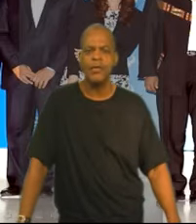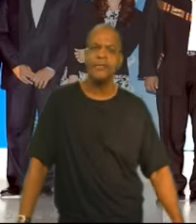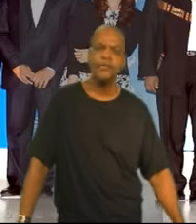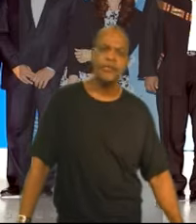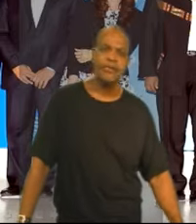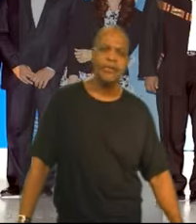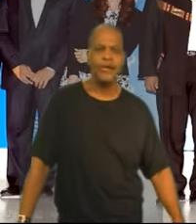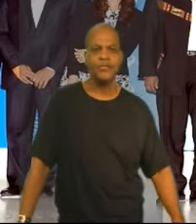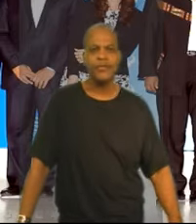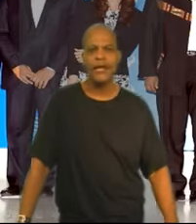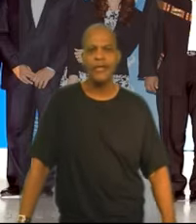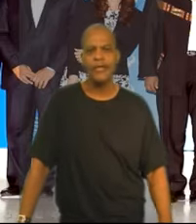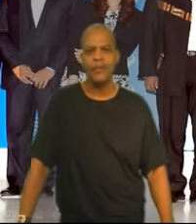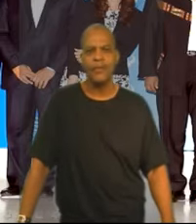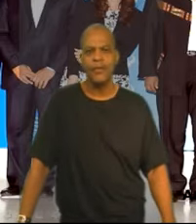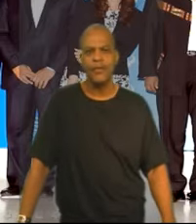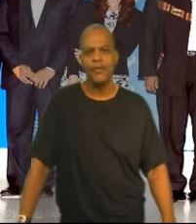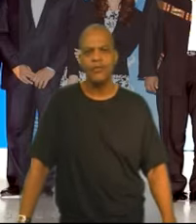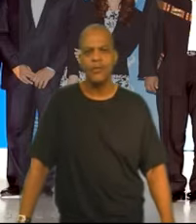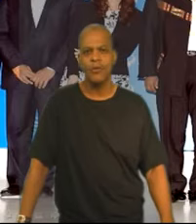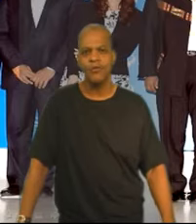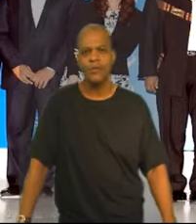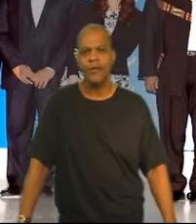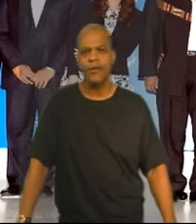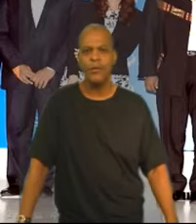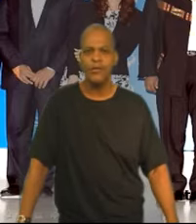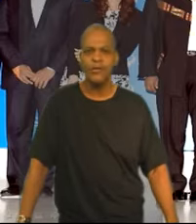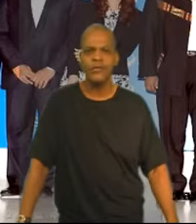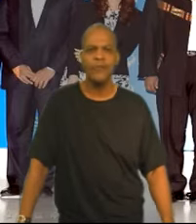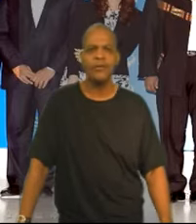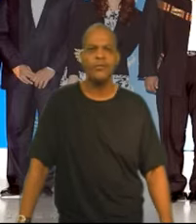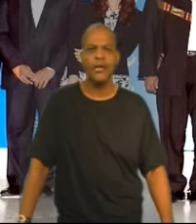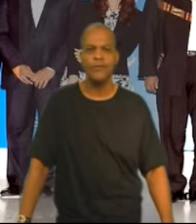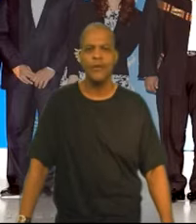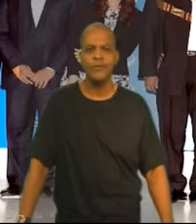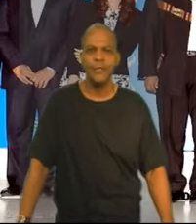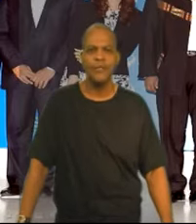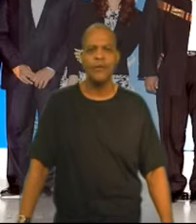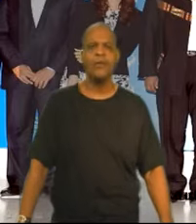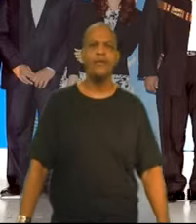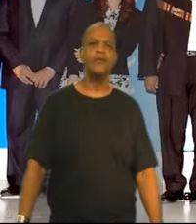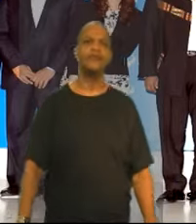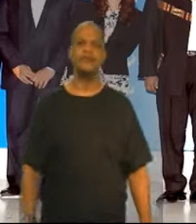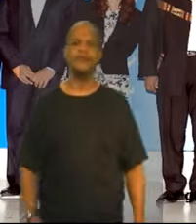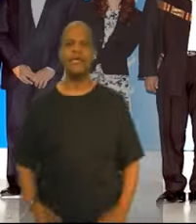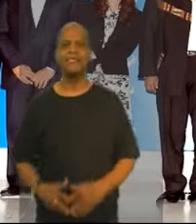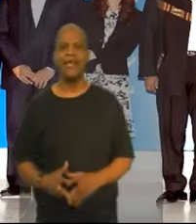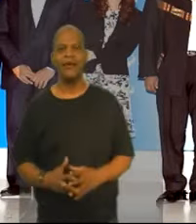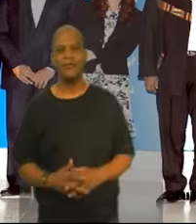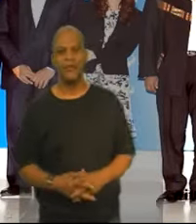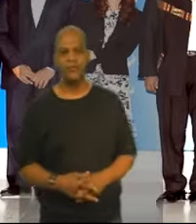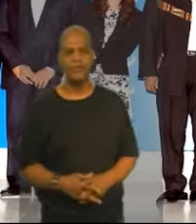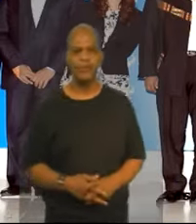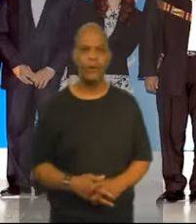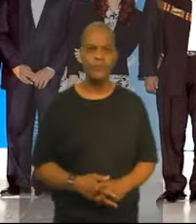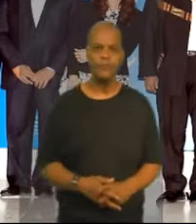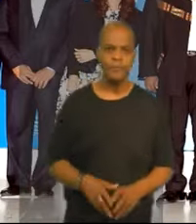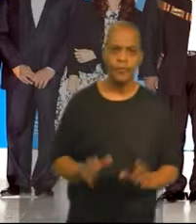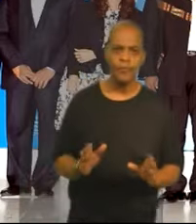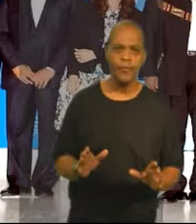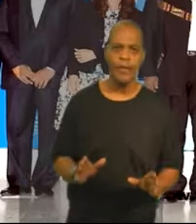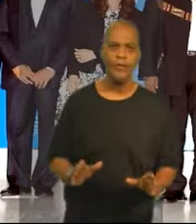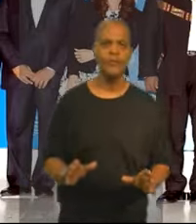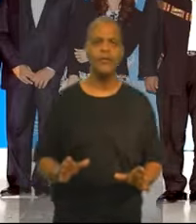presidente Lula, se a candidata do PT, Dilma Rousseff, ou quem sabe o candidato do PSDB, o José Serra, governador de São